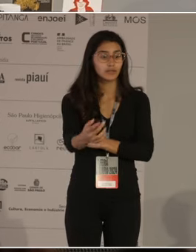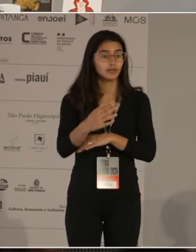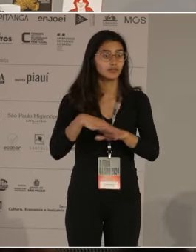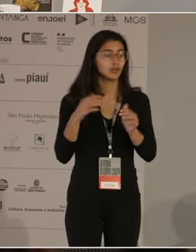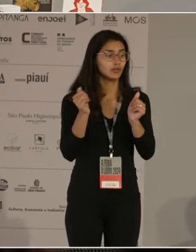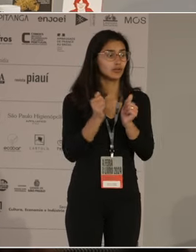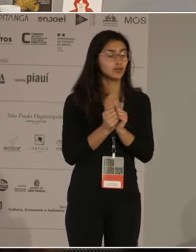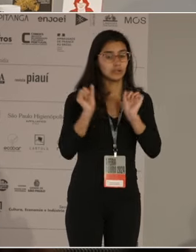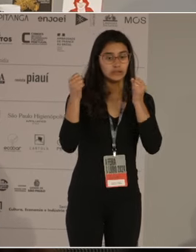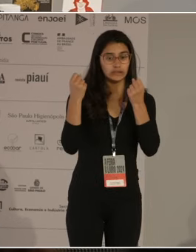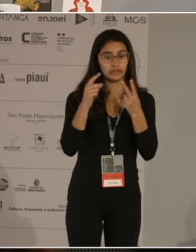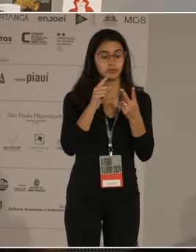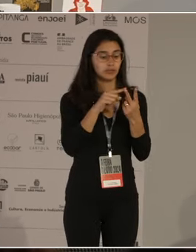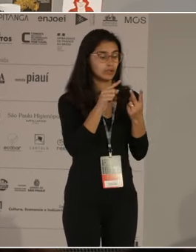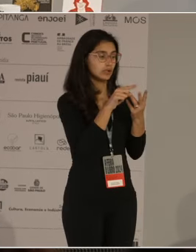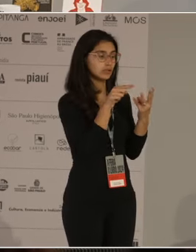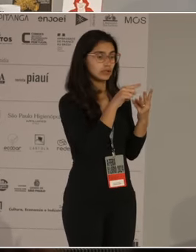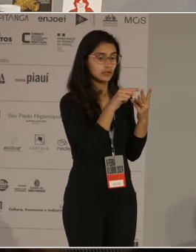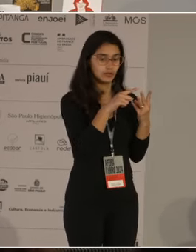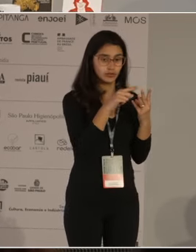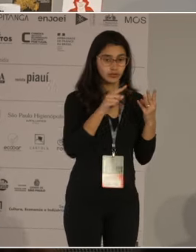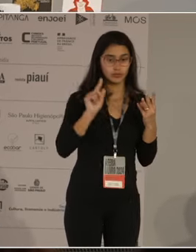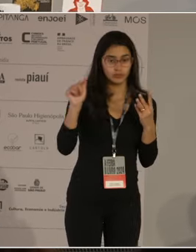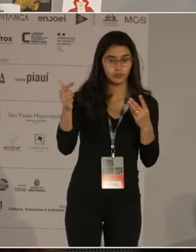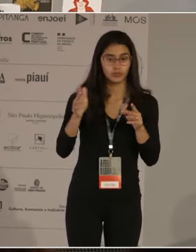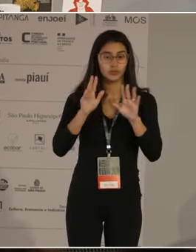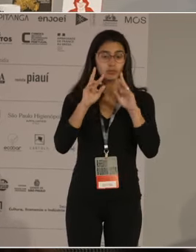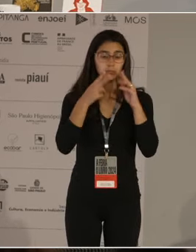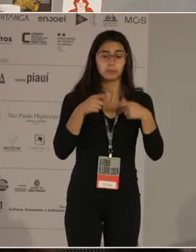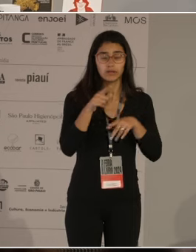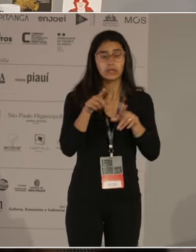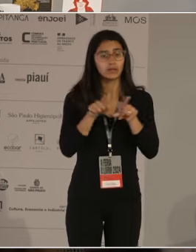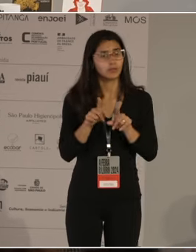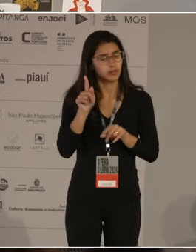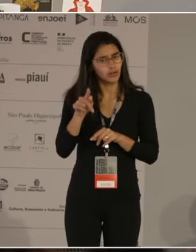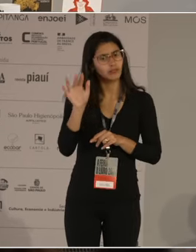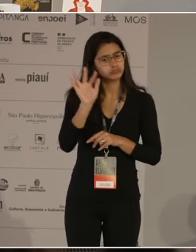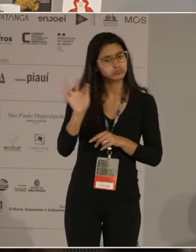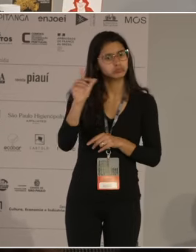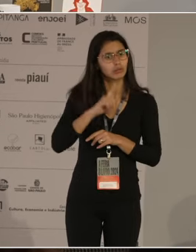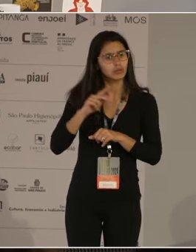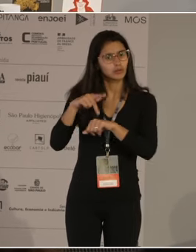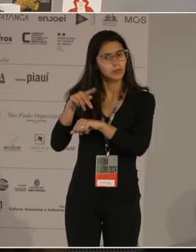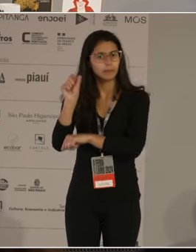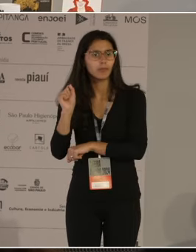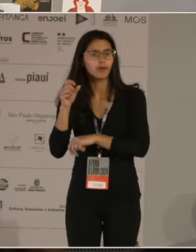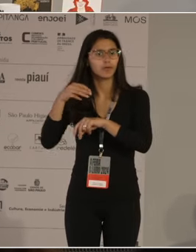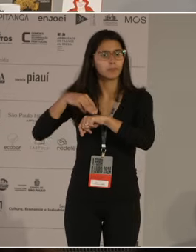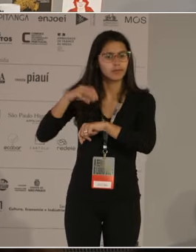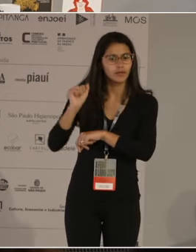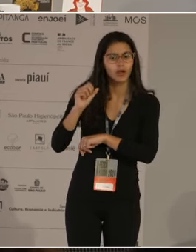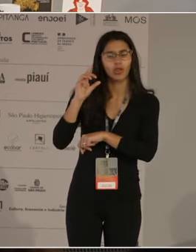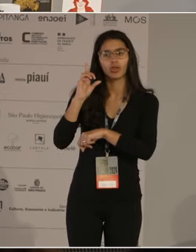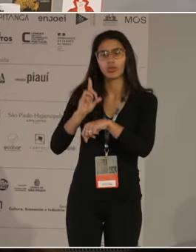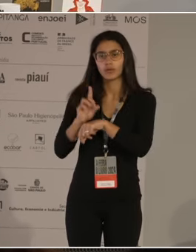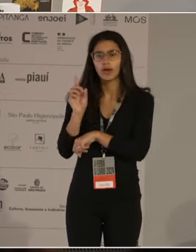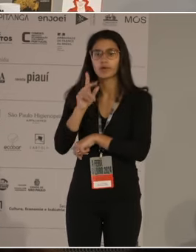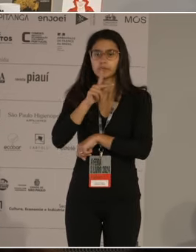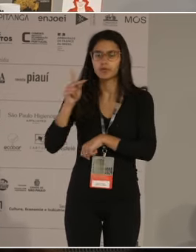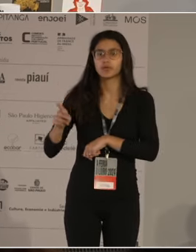da academia e vocês dois, né, do lado do jornalismo. Mas você também é um acadêmico, né? Você tem mestrado, doutorado, você é professor